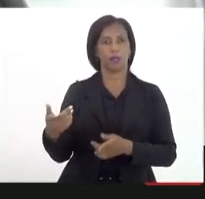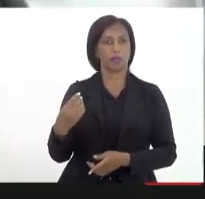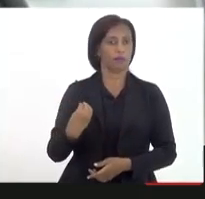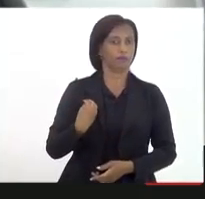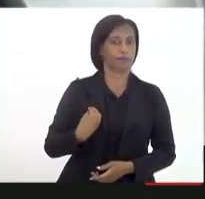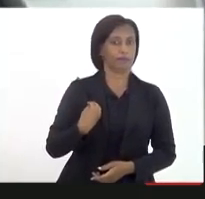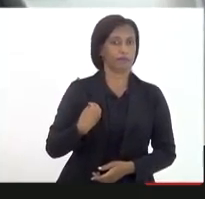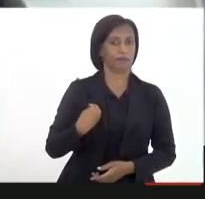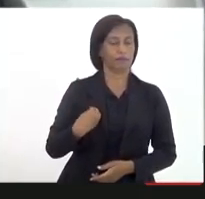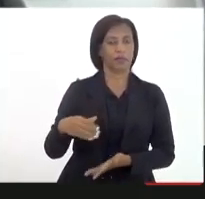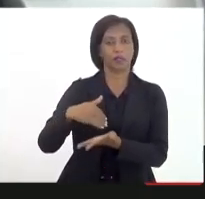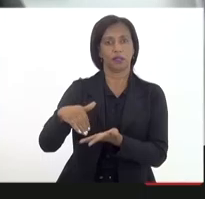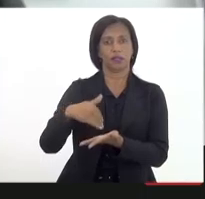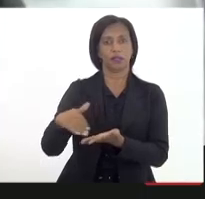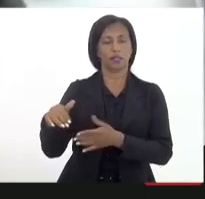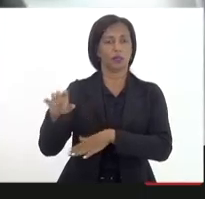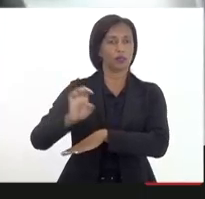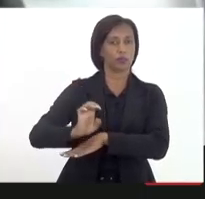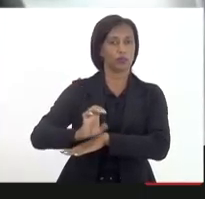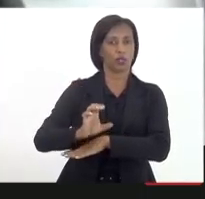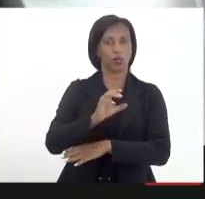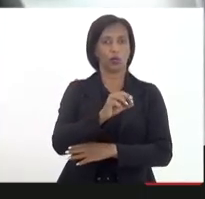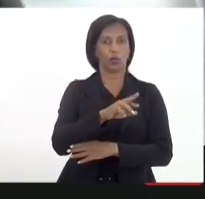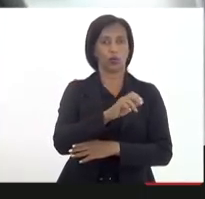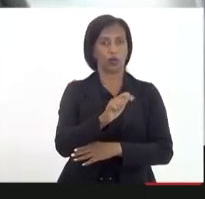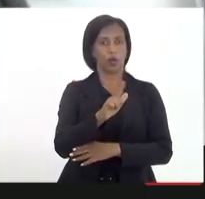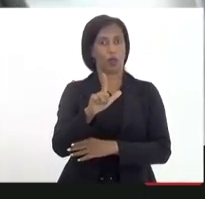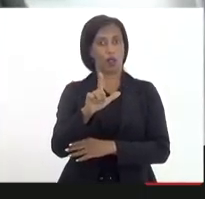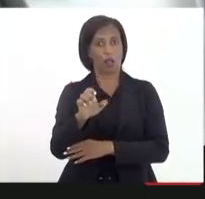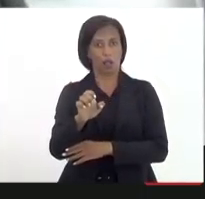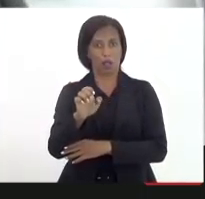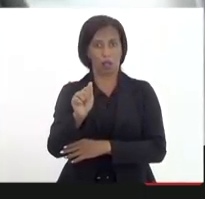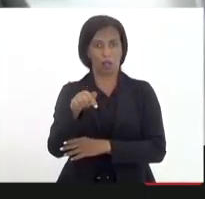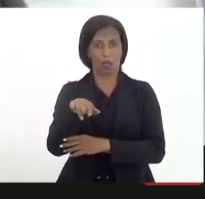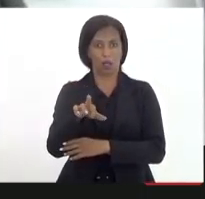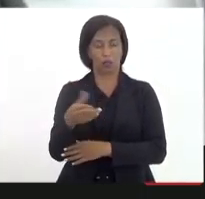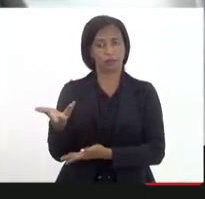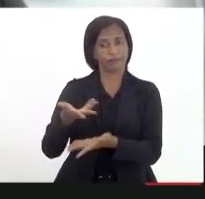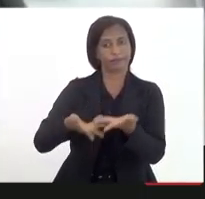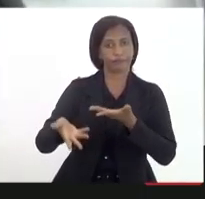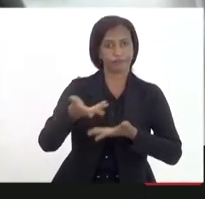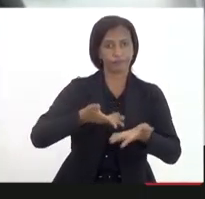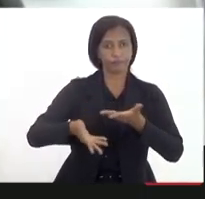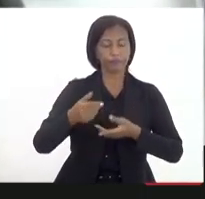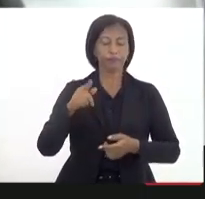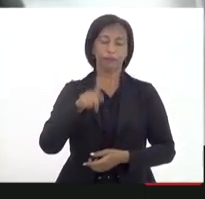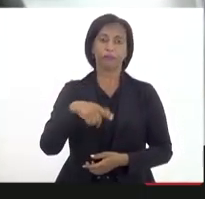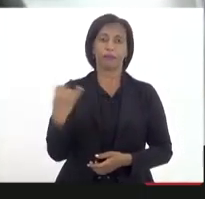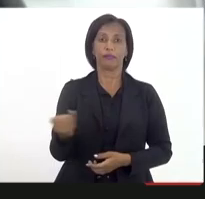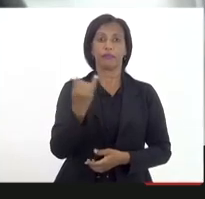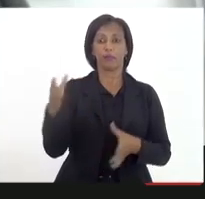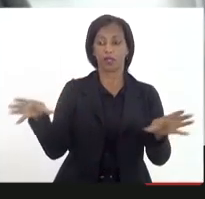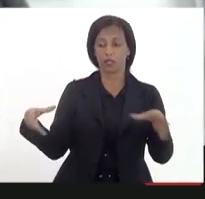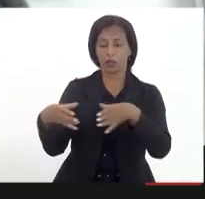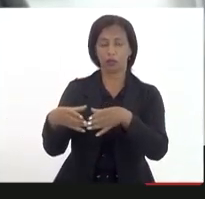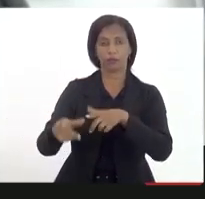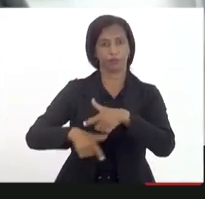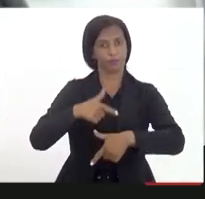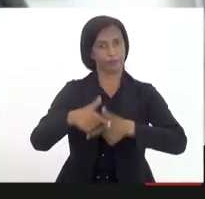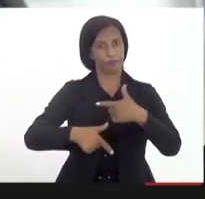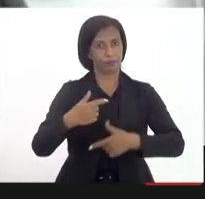ao secretário de estado Coronel Leandro o corpo de bombeiros pela passam por que de fato é muito importante esse grupo de trabalho